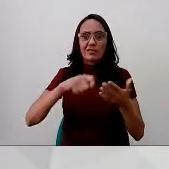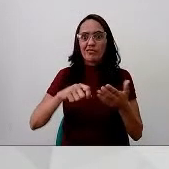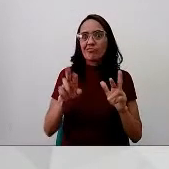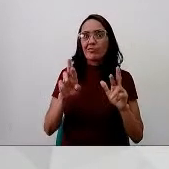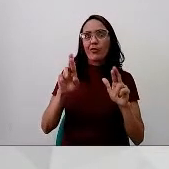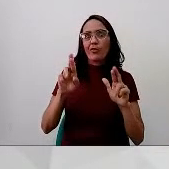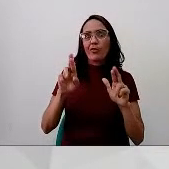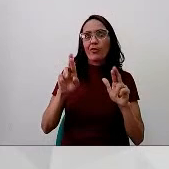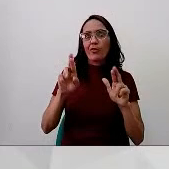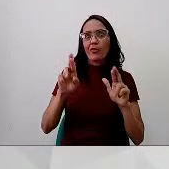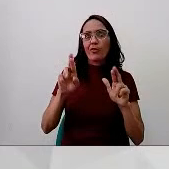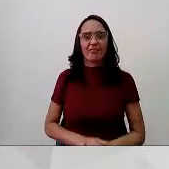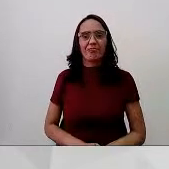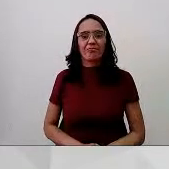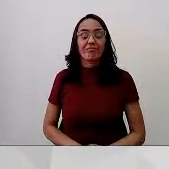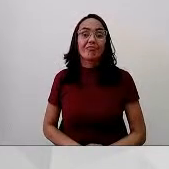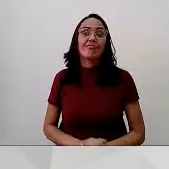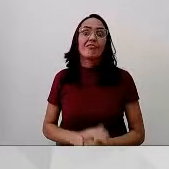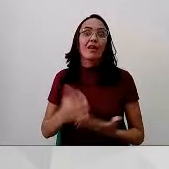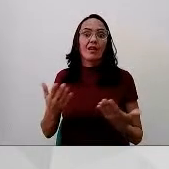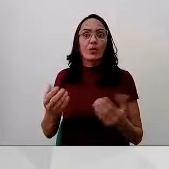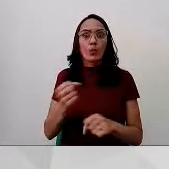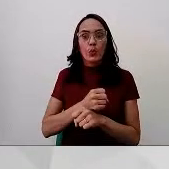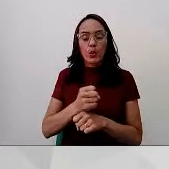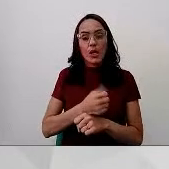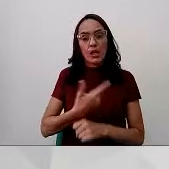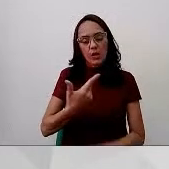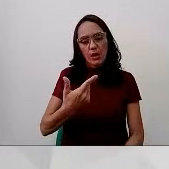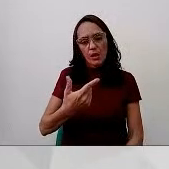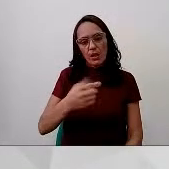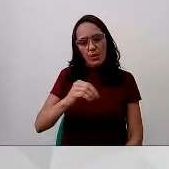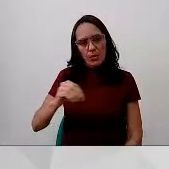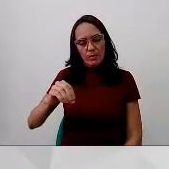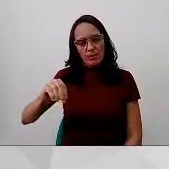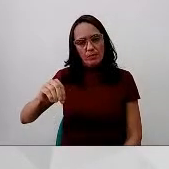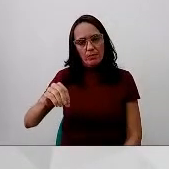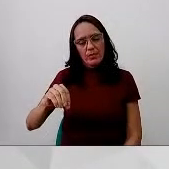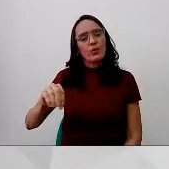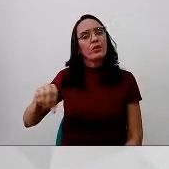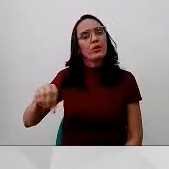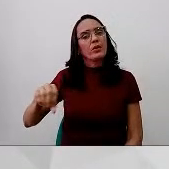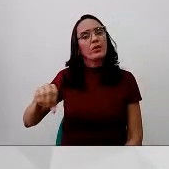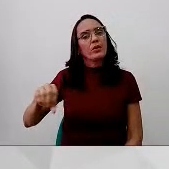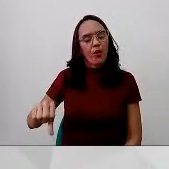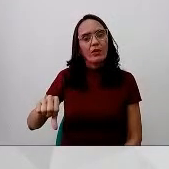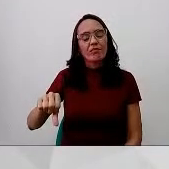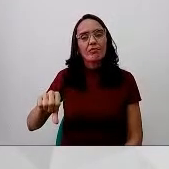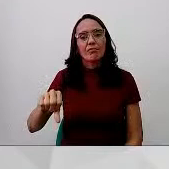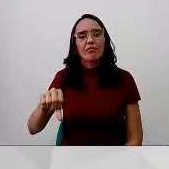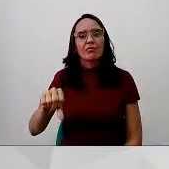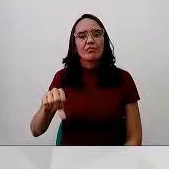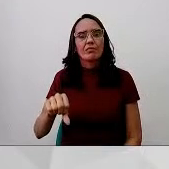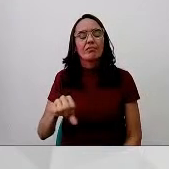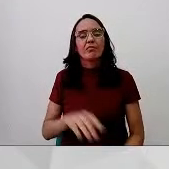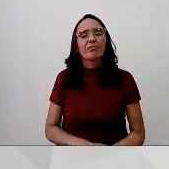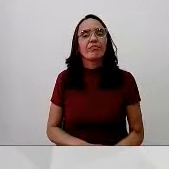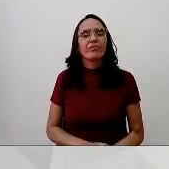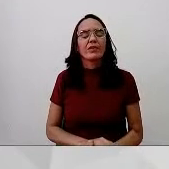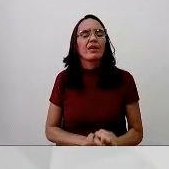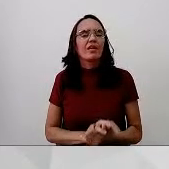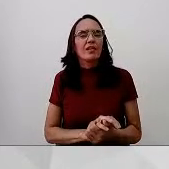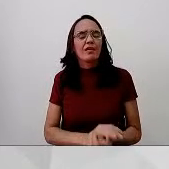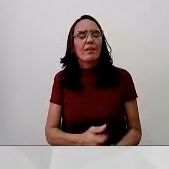Em 2009, se descobriu, né, que o Google estava investindo bastante nos carros autônomos,